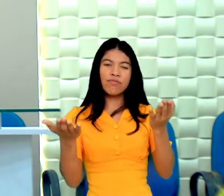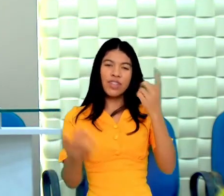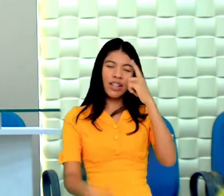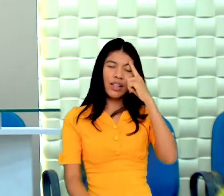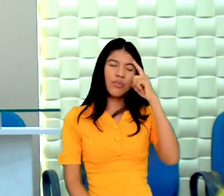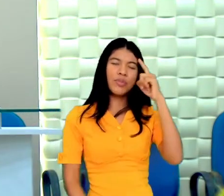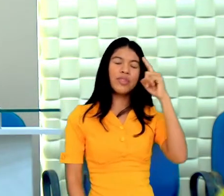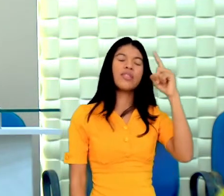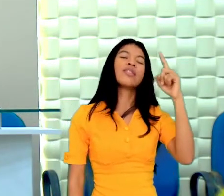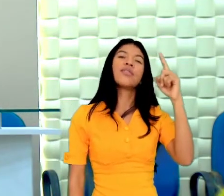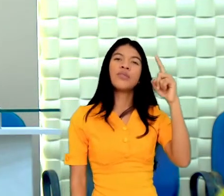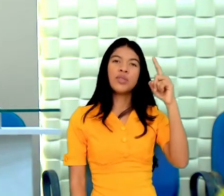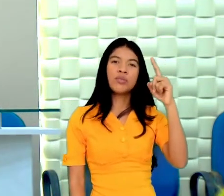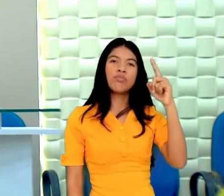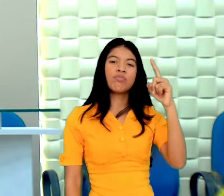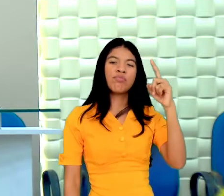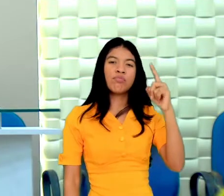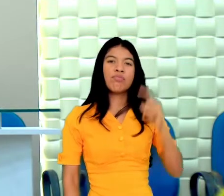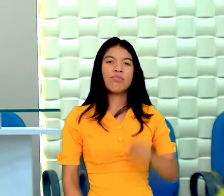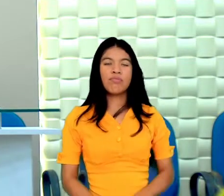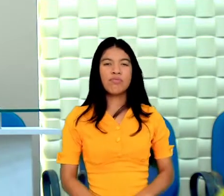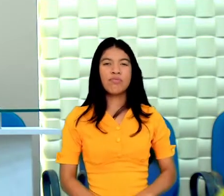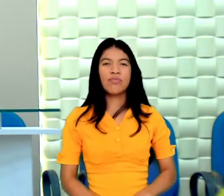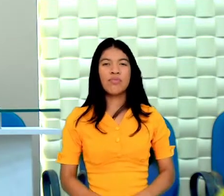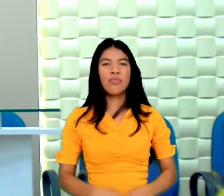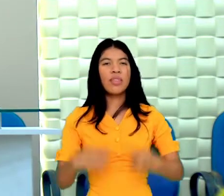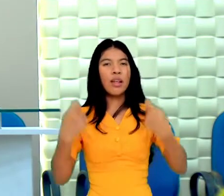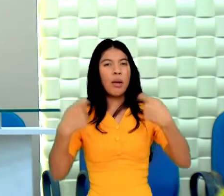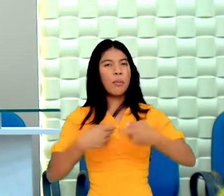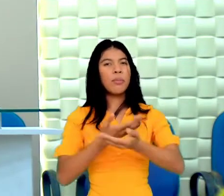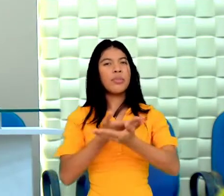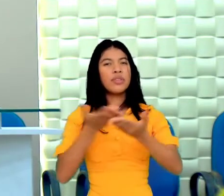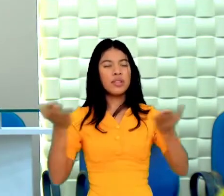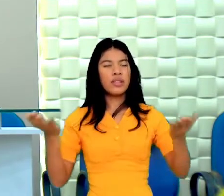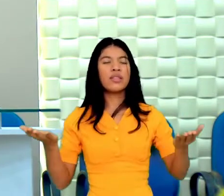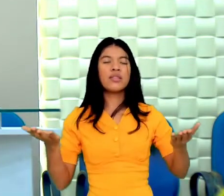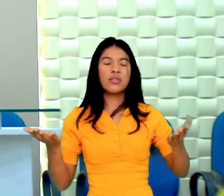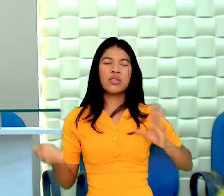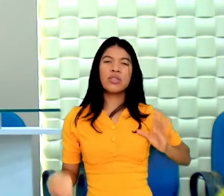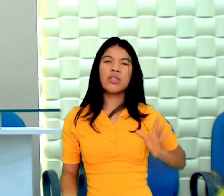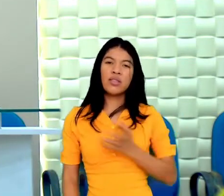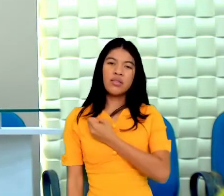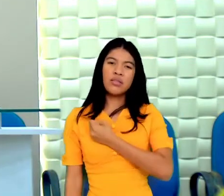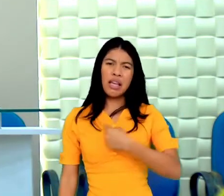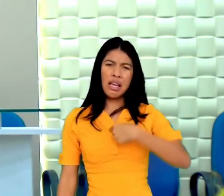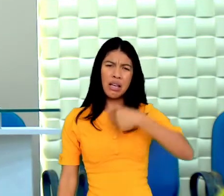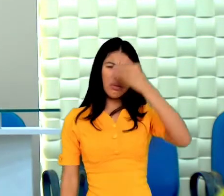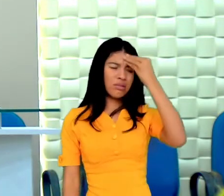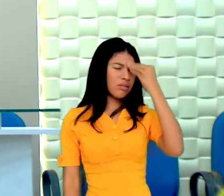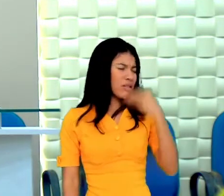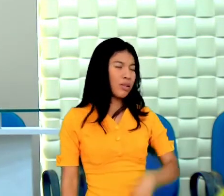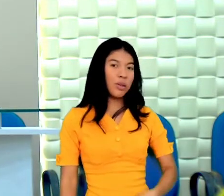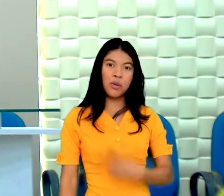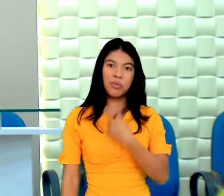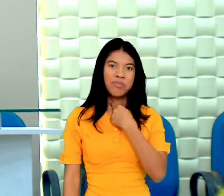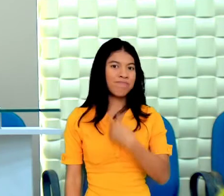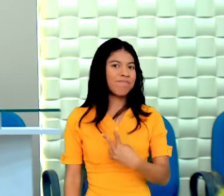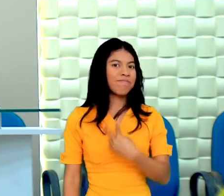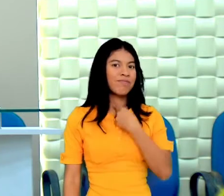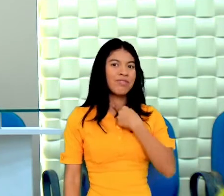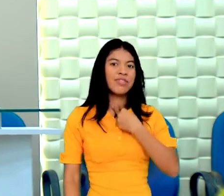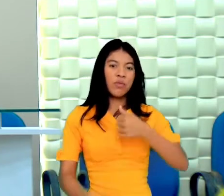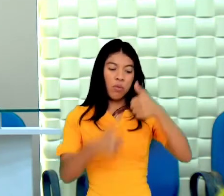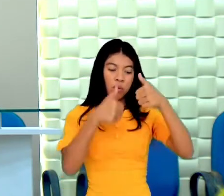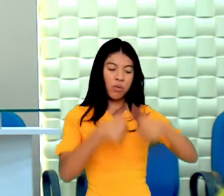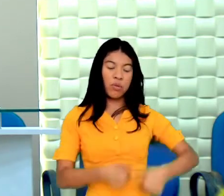pensava: eles precisam disso, eu não posso desistir, eu não posso descer, eu permanecerei aqui porque